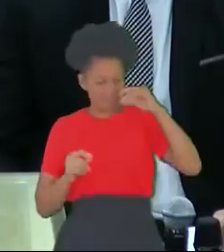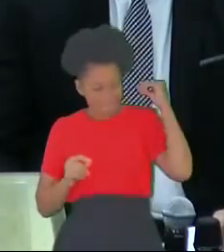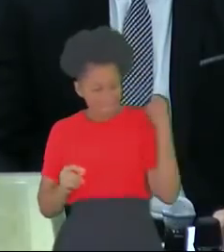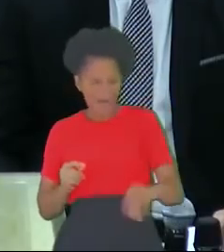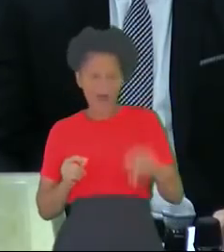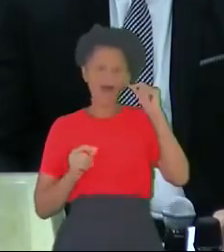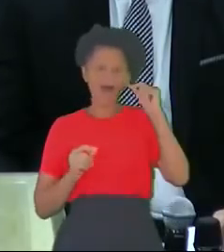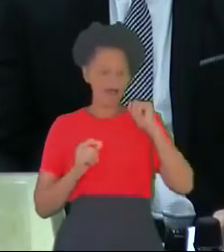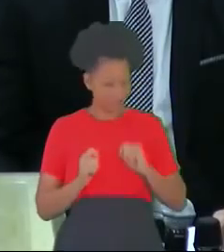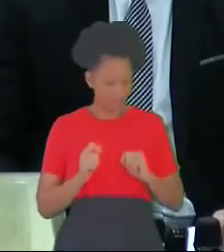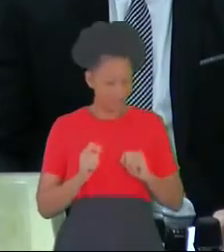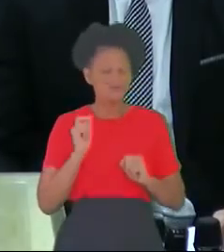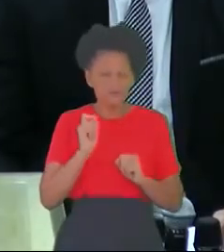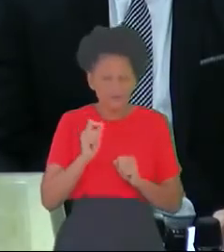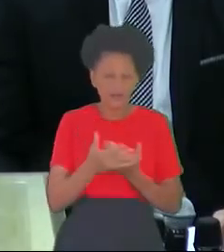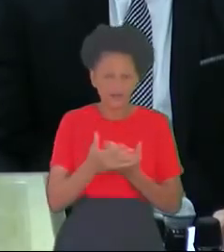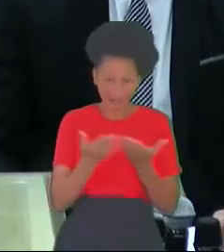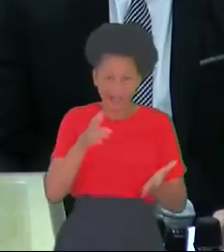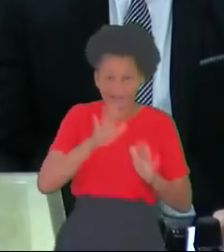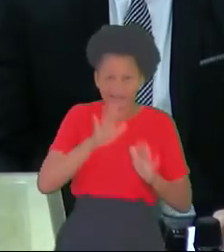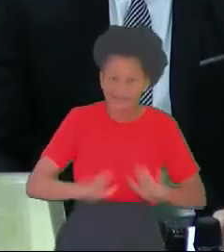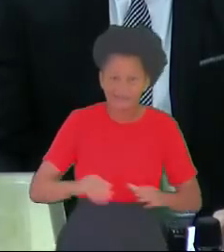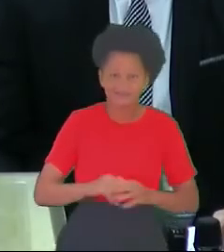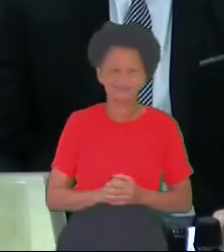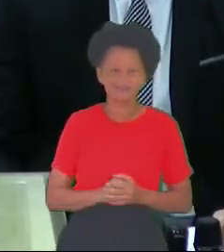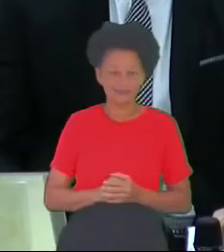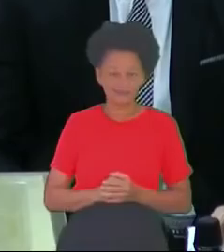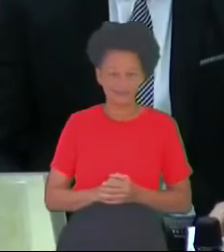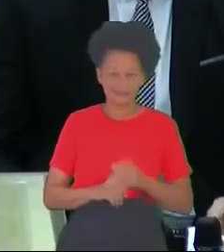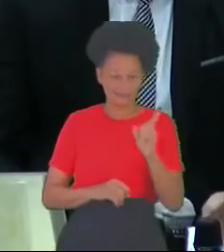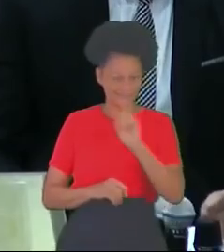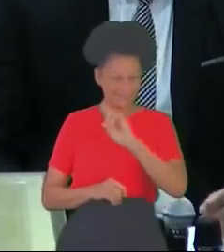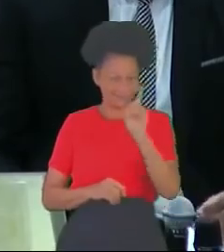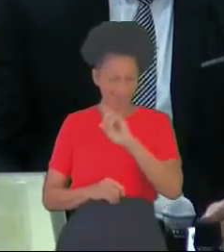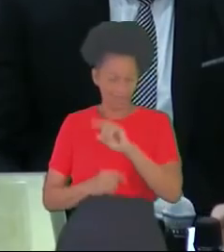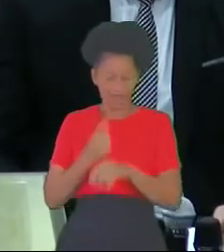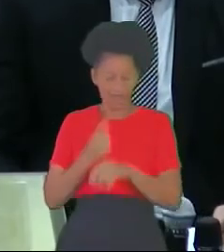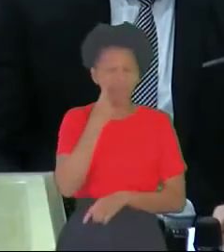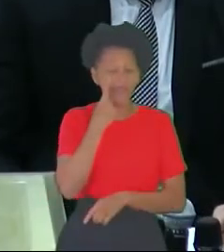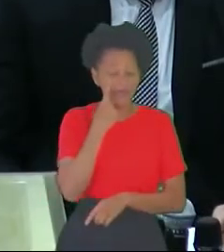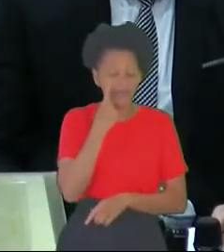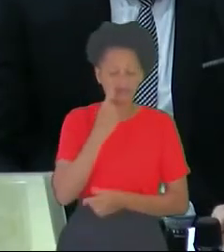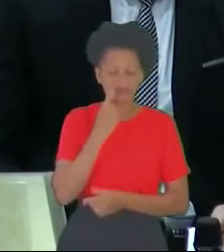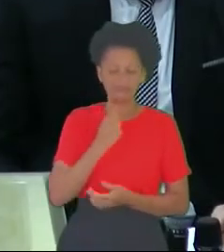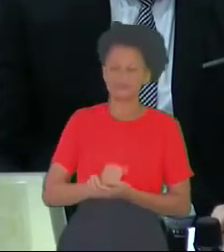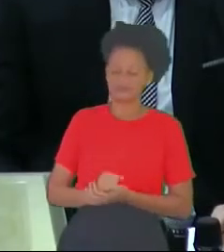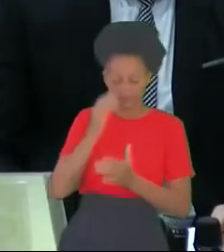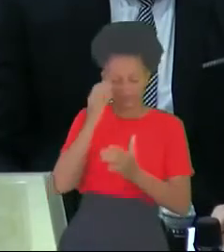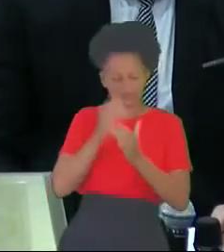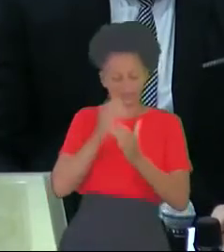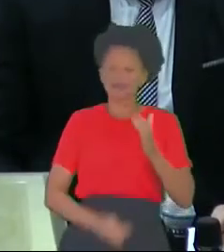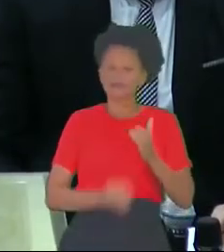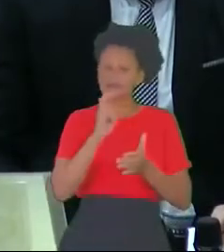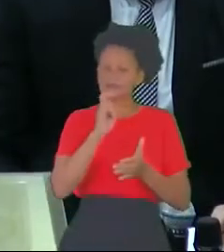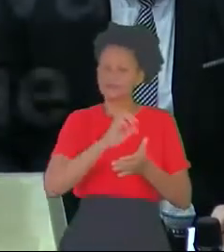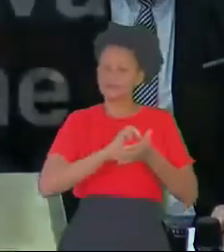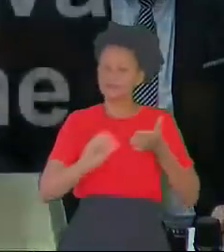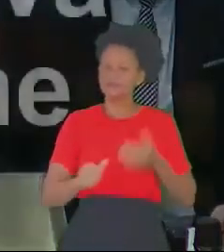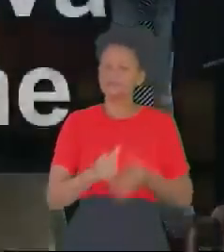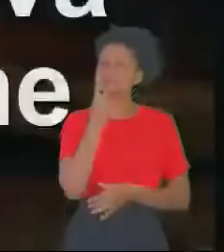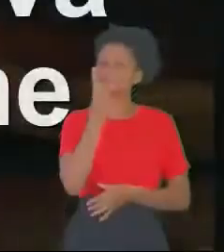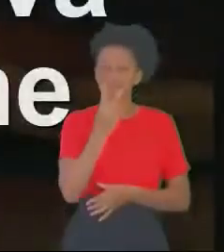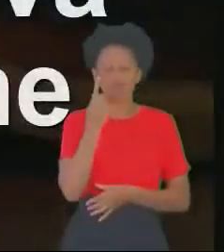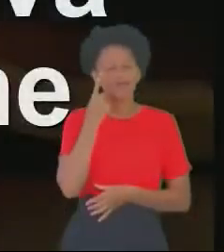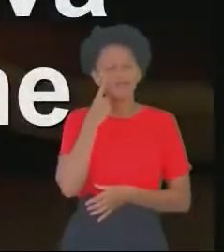mete o cacete. Não é assim, irmãos amados? Não. Olha como é que ele faz. Capítulo 2, né? Capítulo 5, versículo 2. Vê